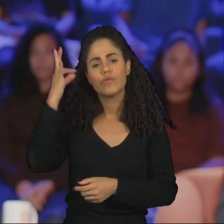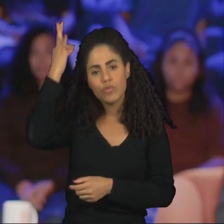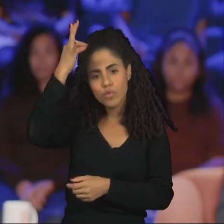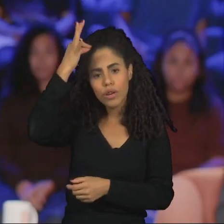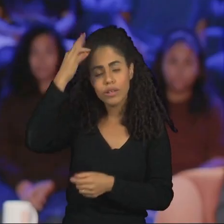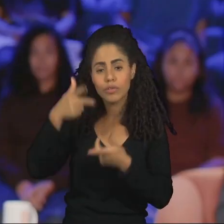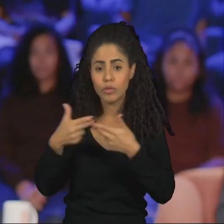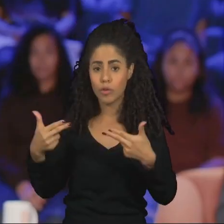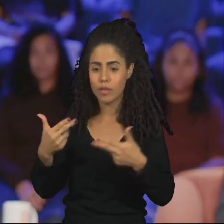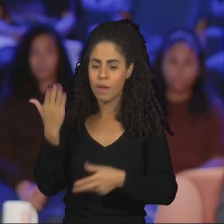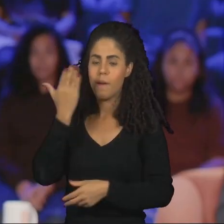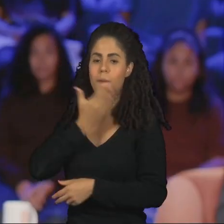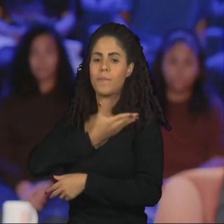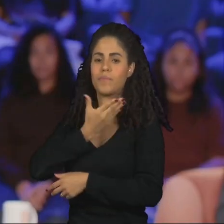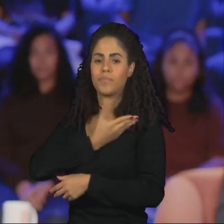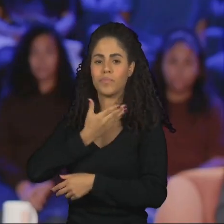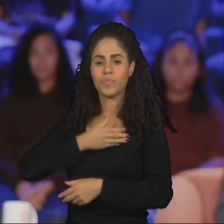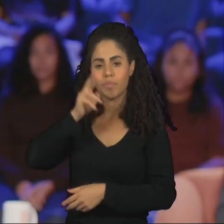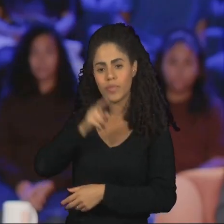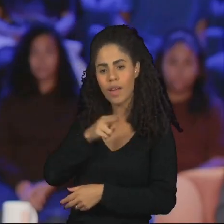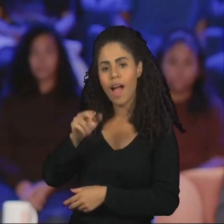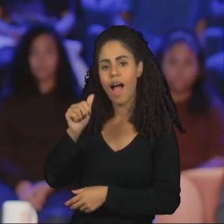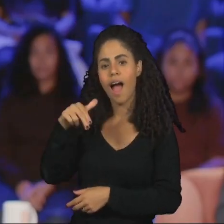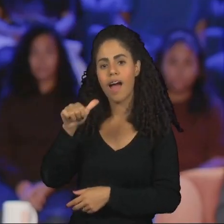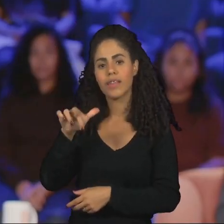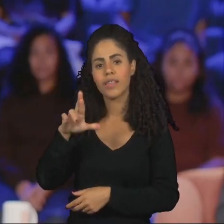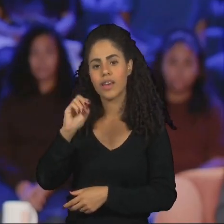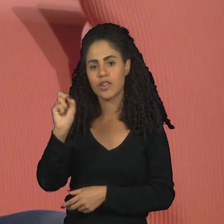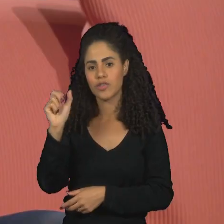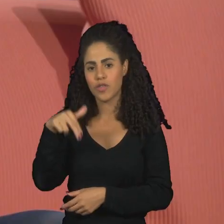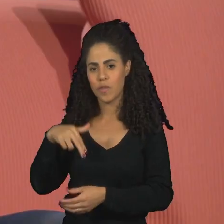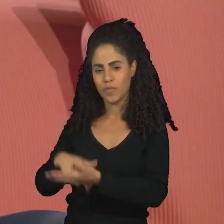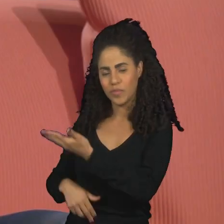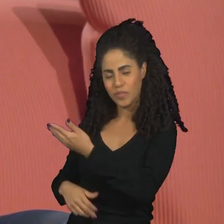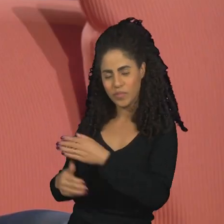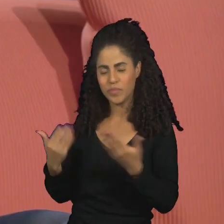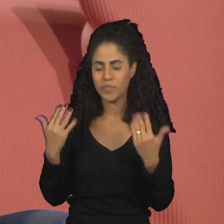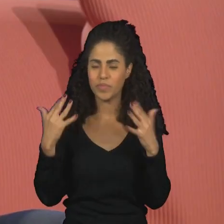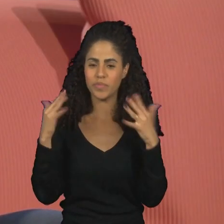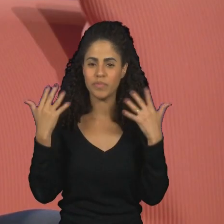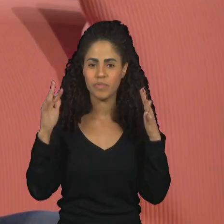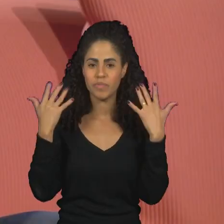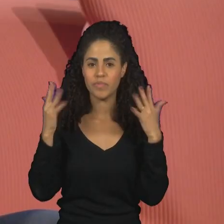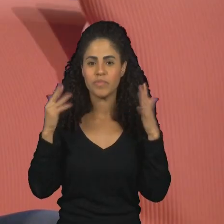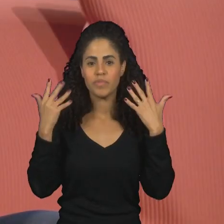meu querido amigo Padre Anderson Pedroso.